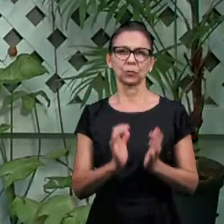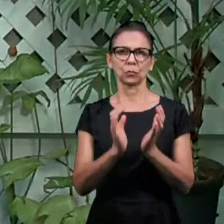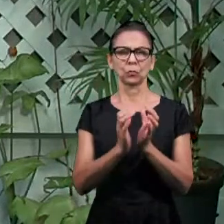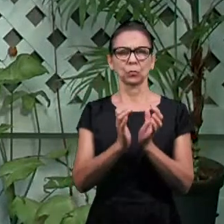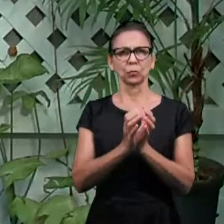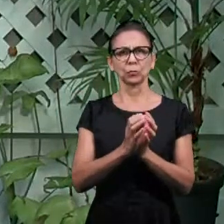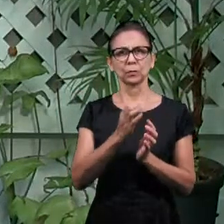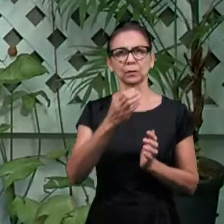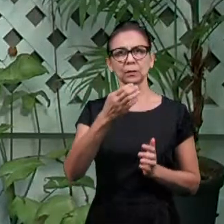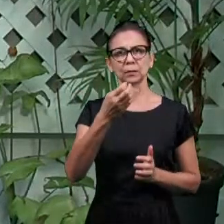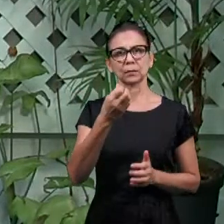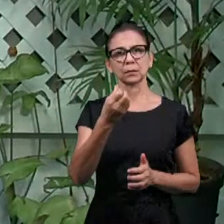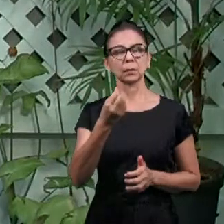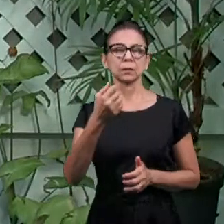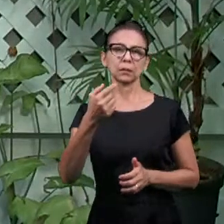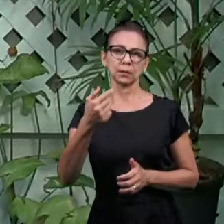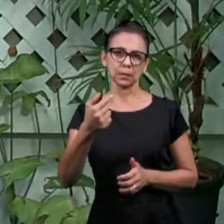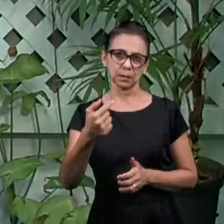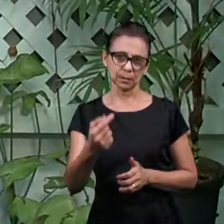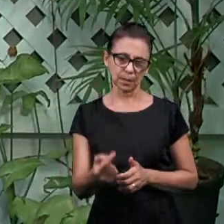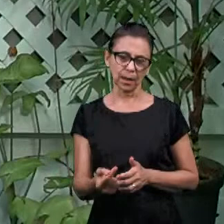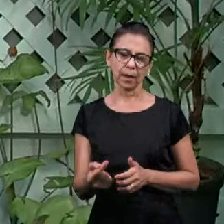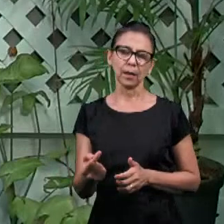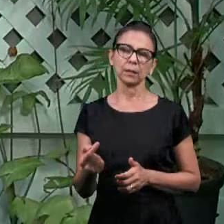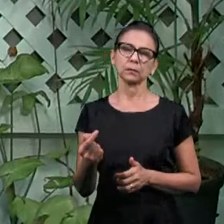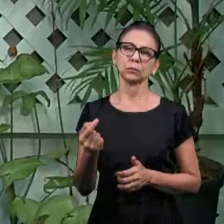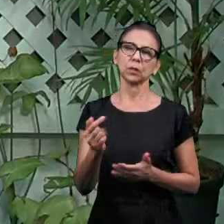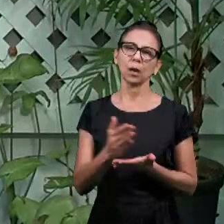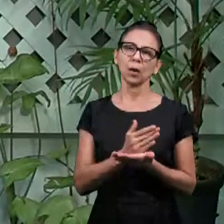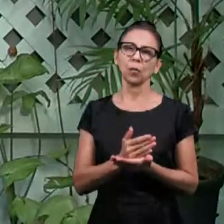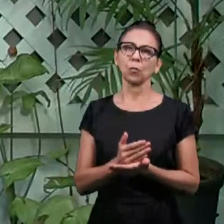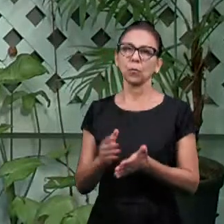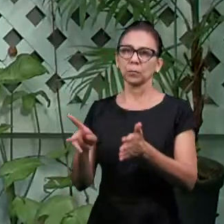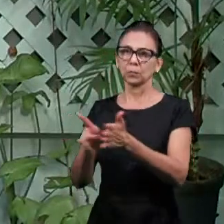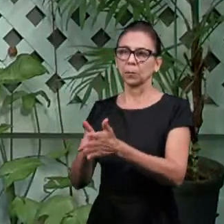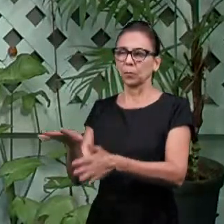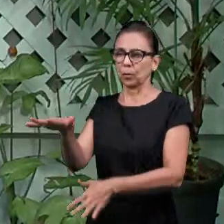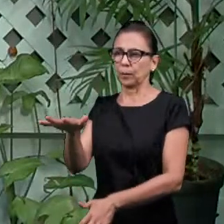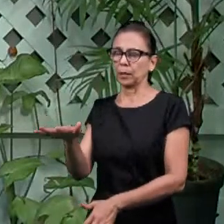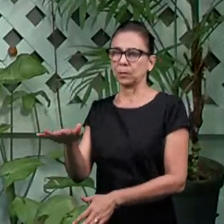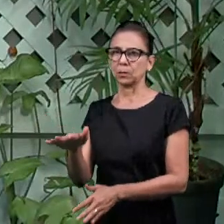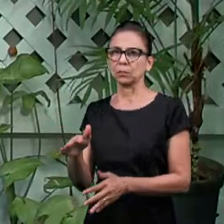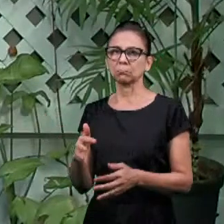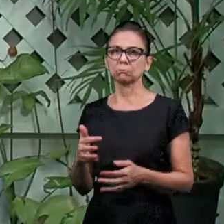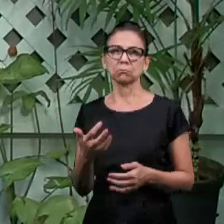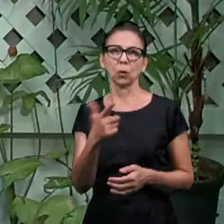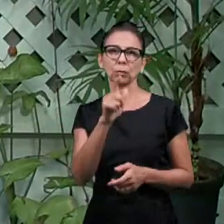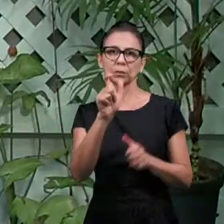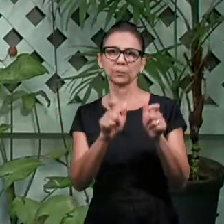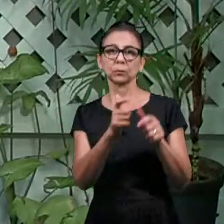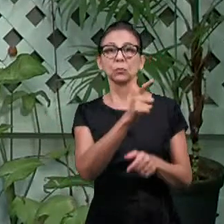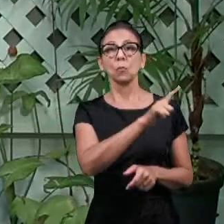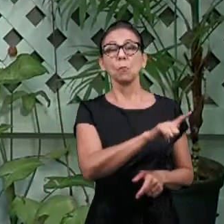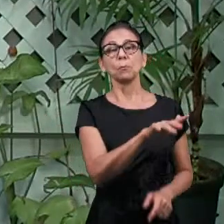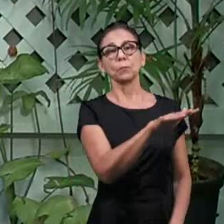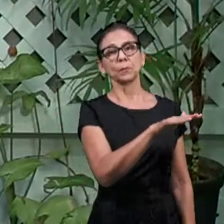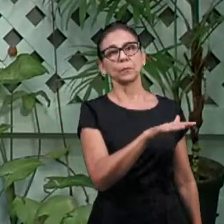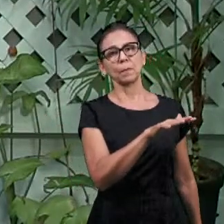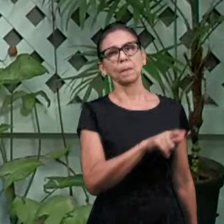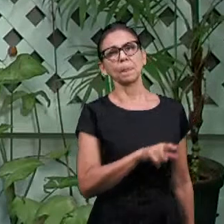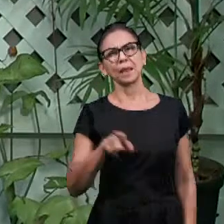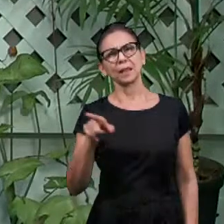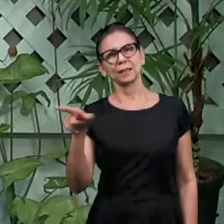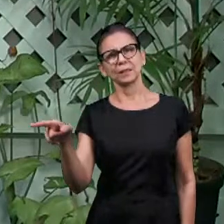bairro ali, outras que haviam se convertido recentemente. Então, estávamos ali num bairro pobre,